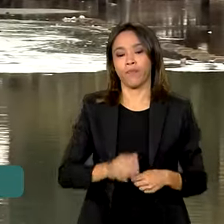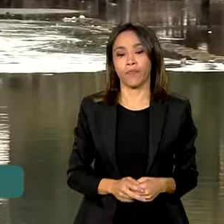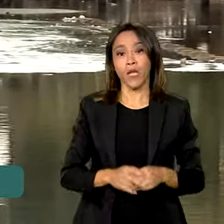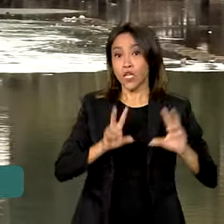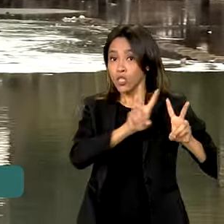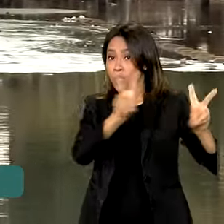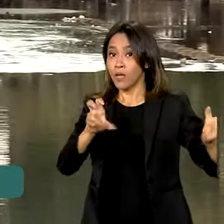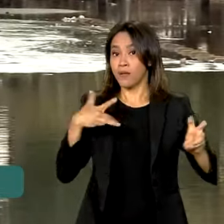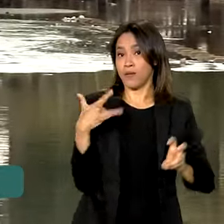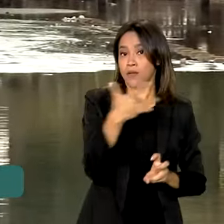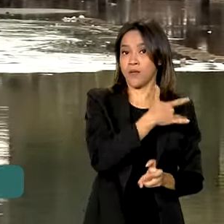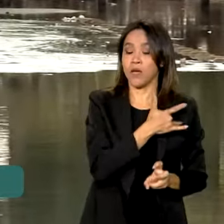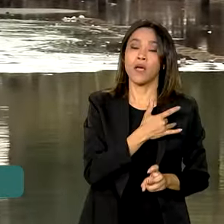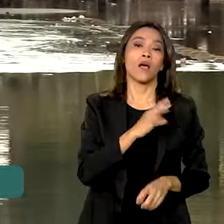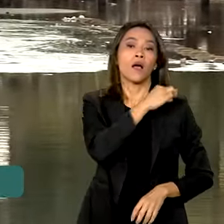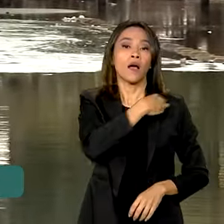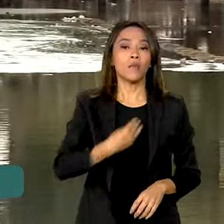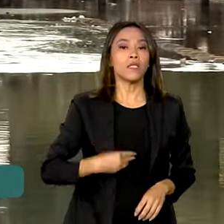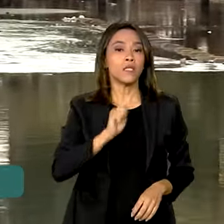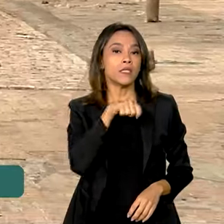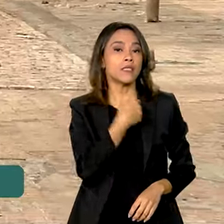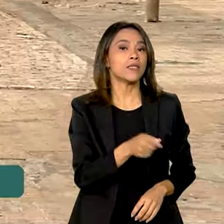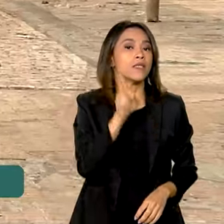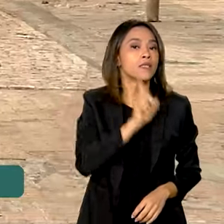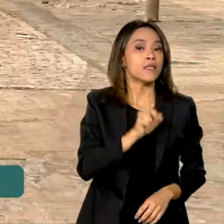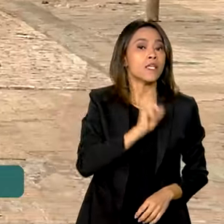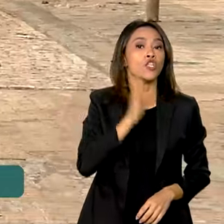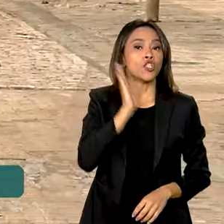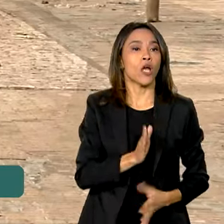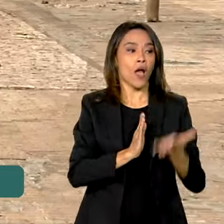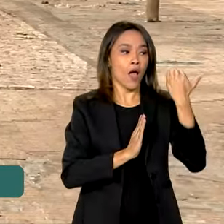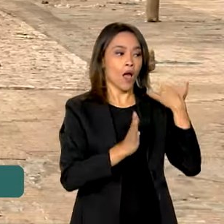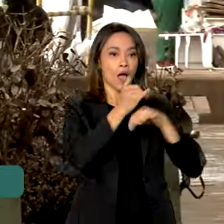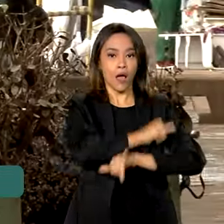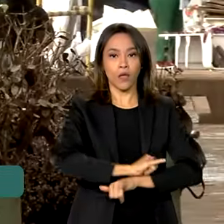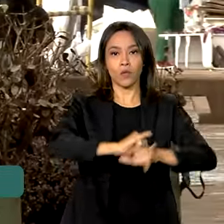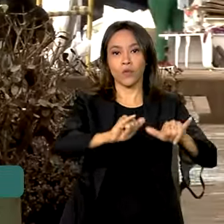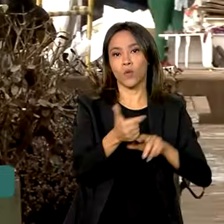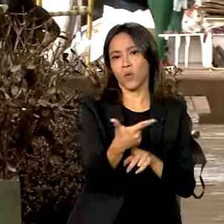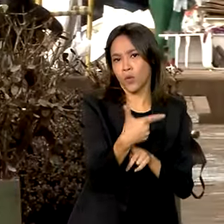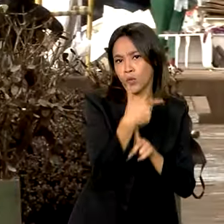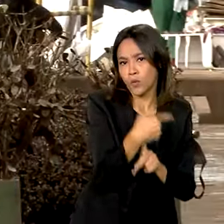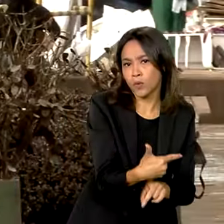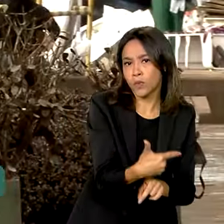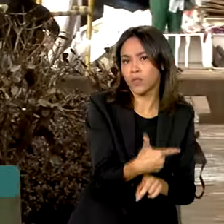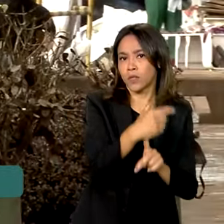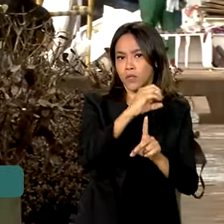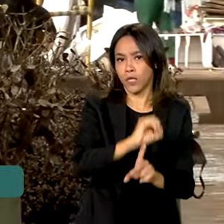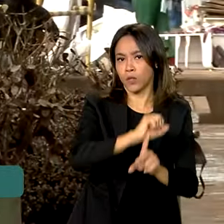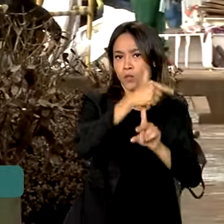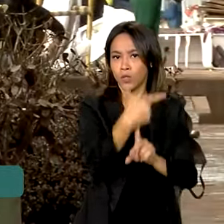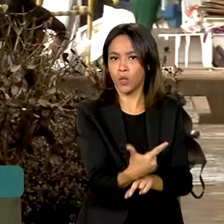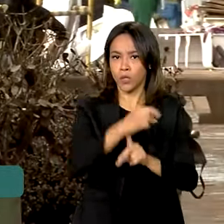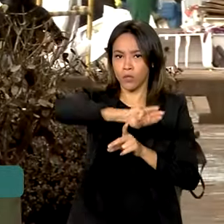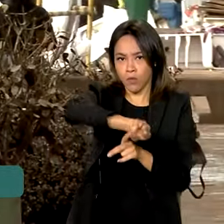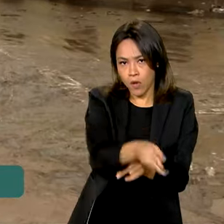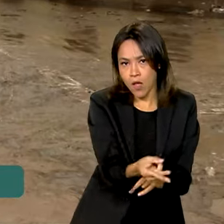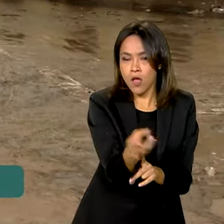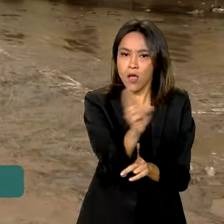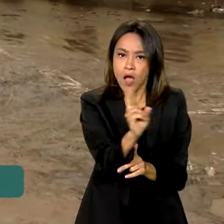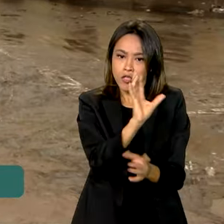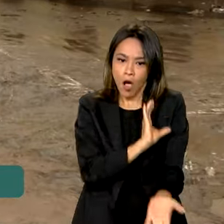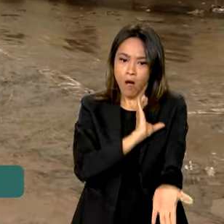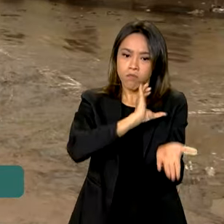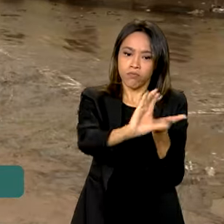a ministra Nísia Trindade anunciou a destinação de mais 202 milhões de reais